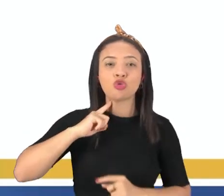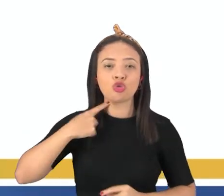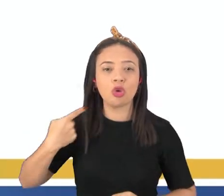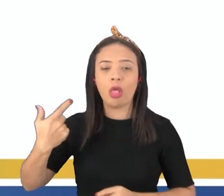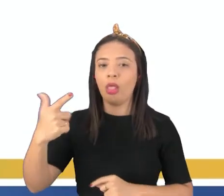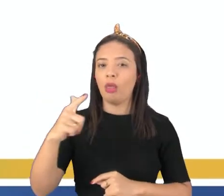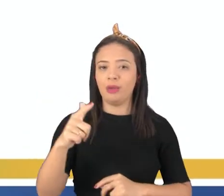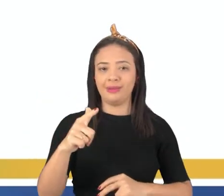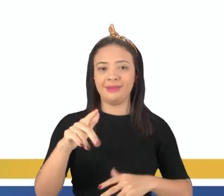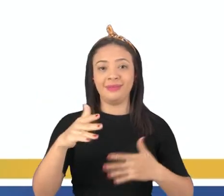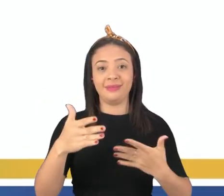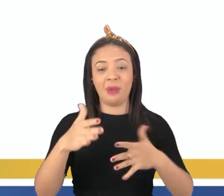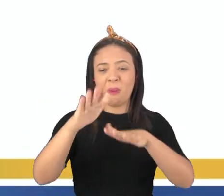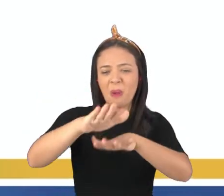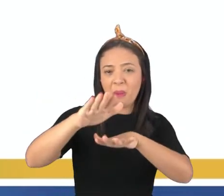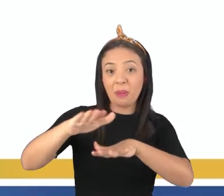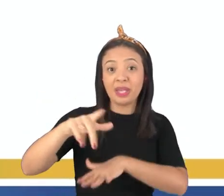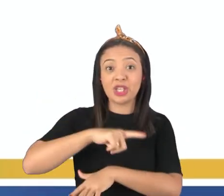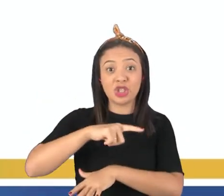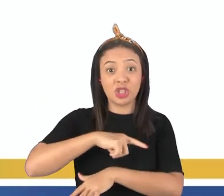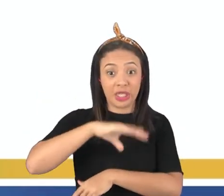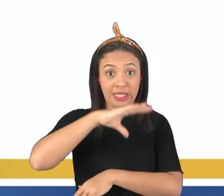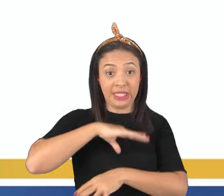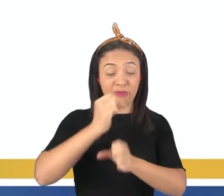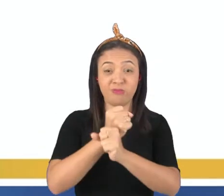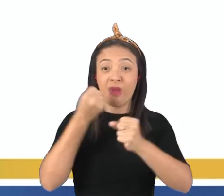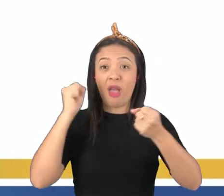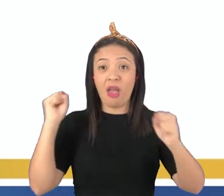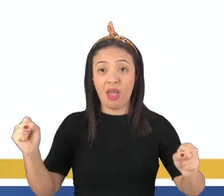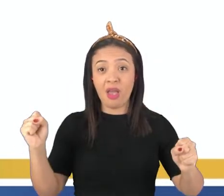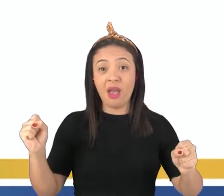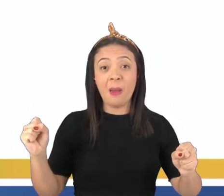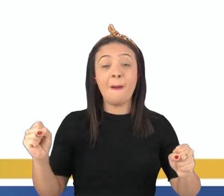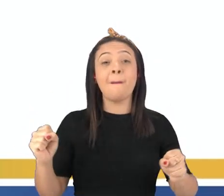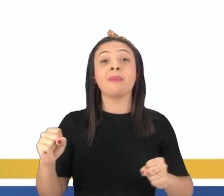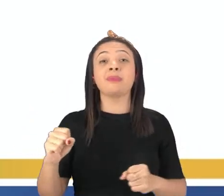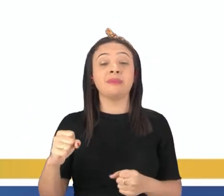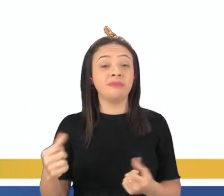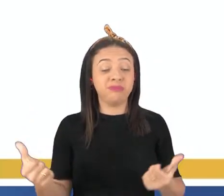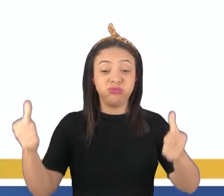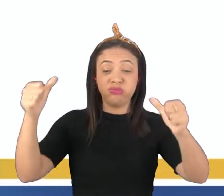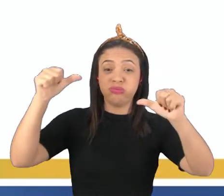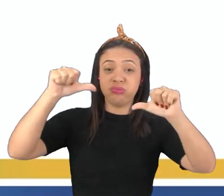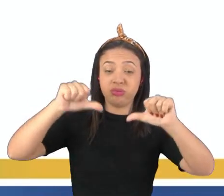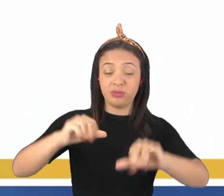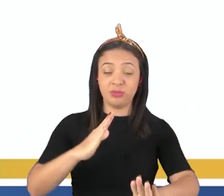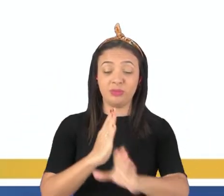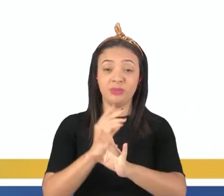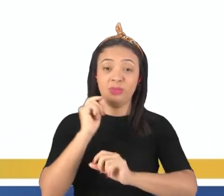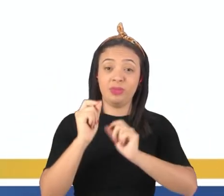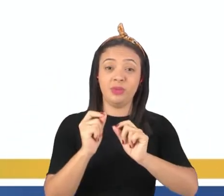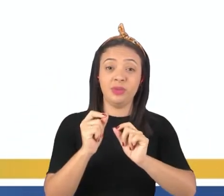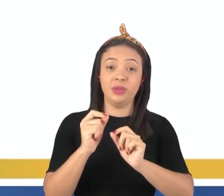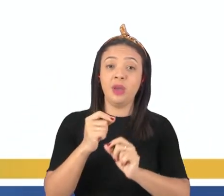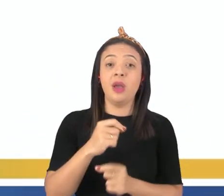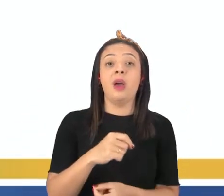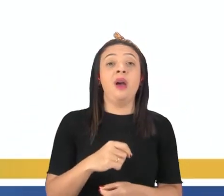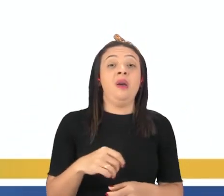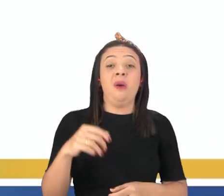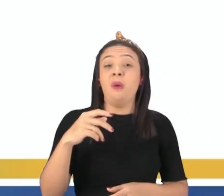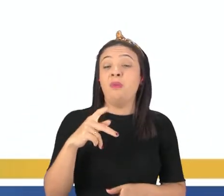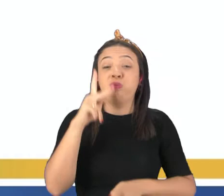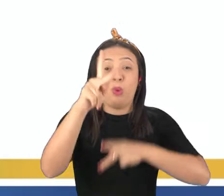o excesso de carro nas metrópoles agravou-se nas últimas décadas graças à concentração de pessoas nas